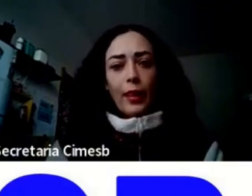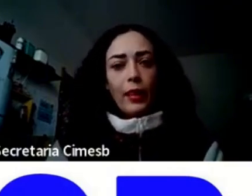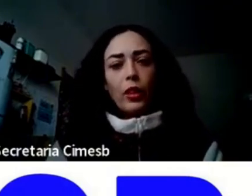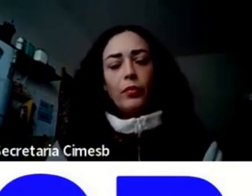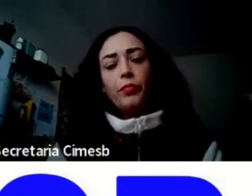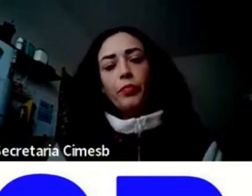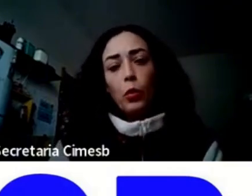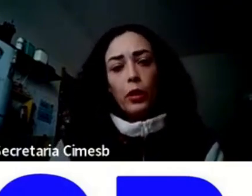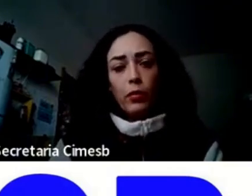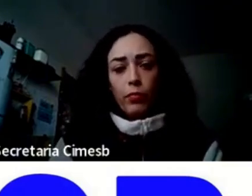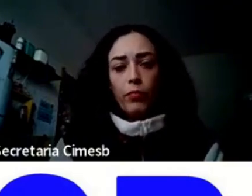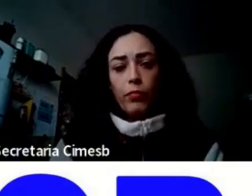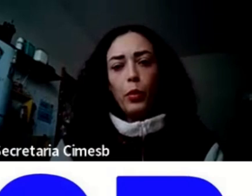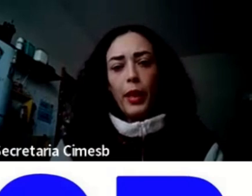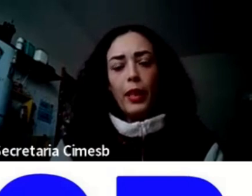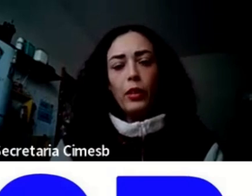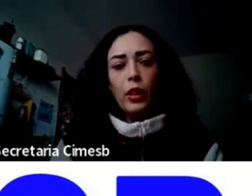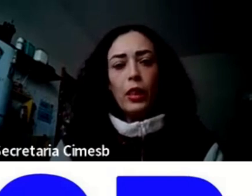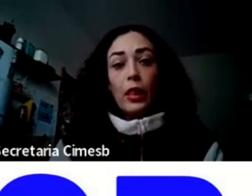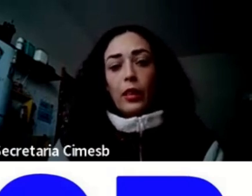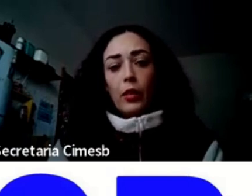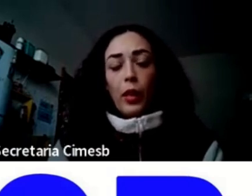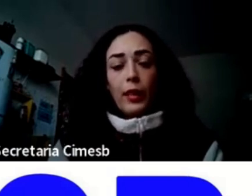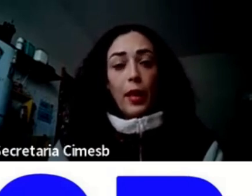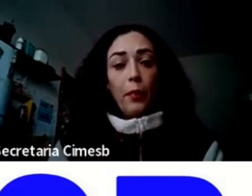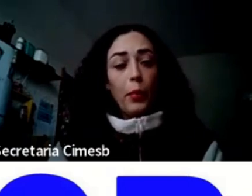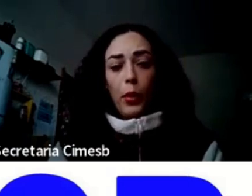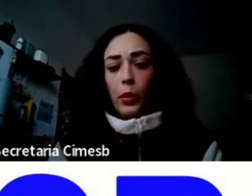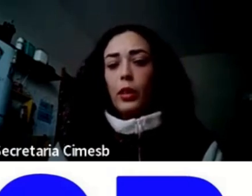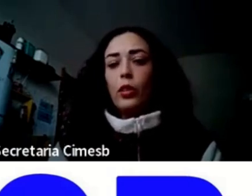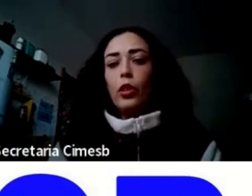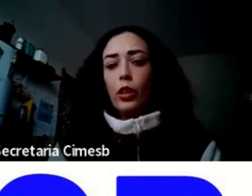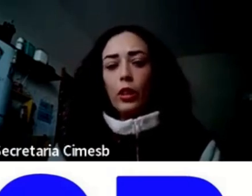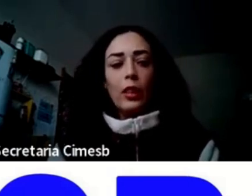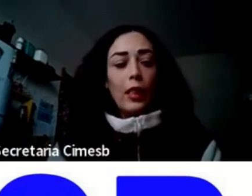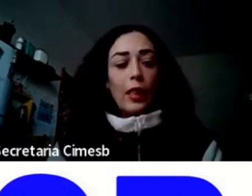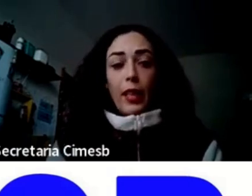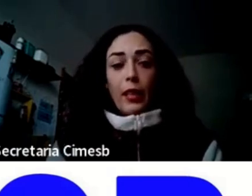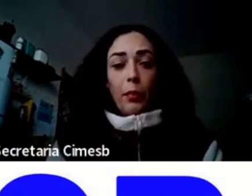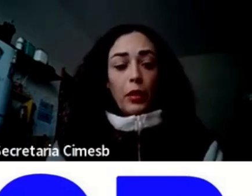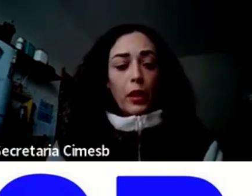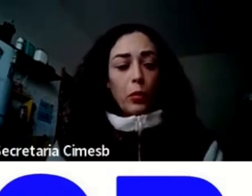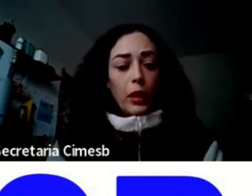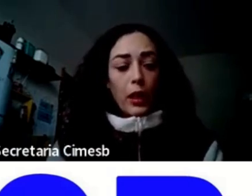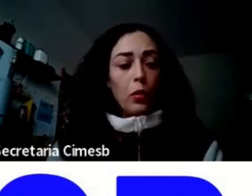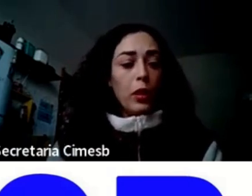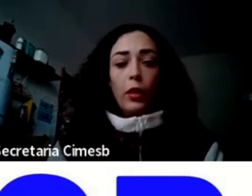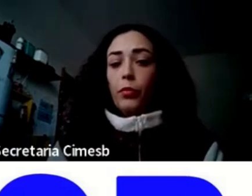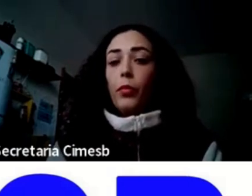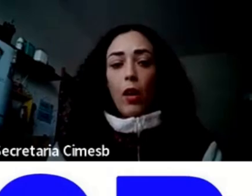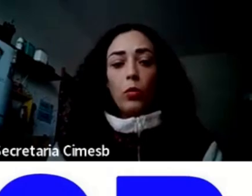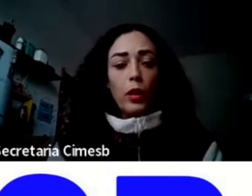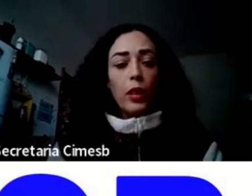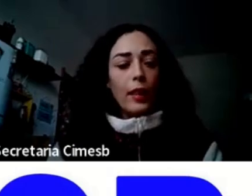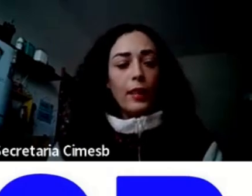sente pertencente, incluído pelo ambiente. Então, essa é a proposta de a gente fazer essa pós-graduação